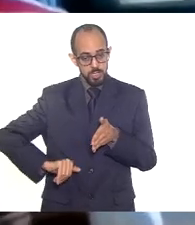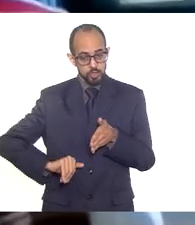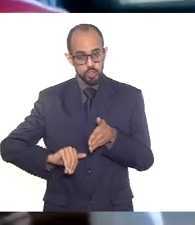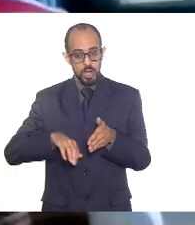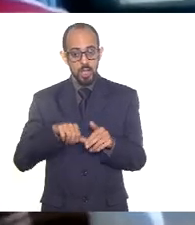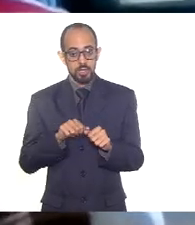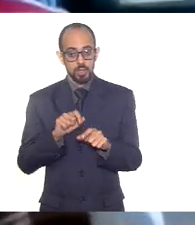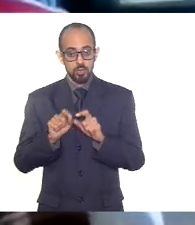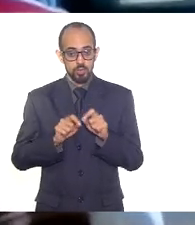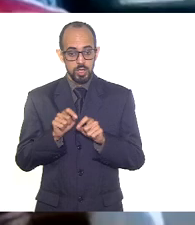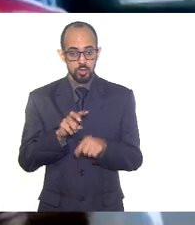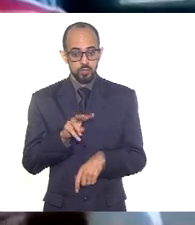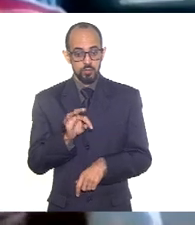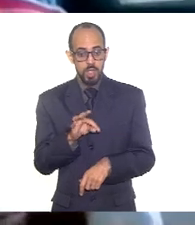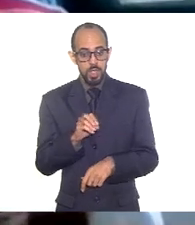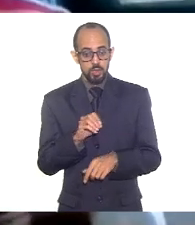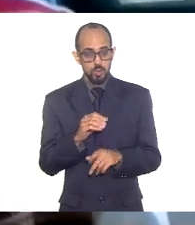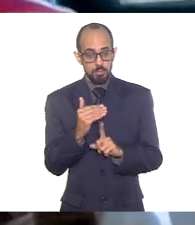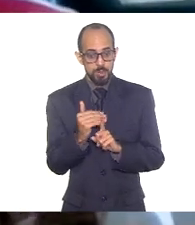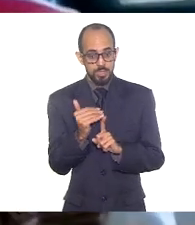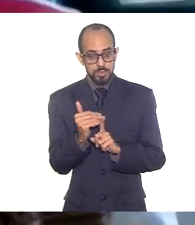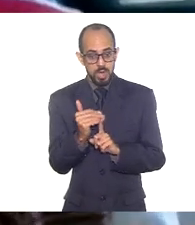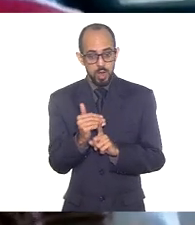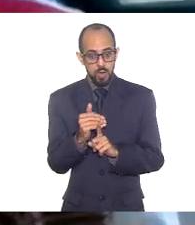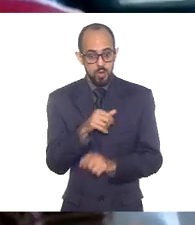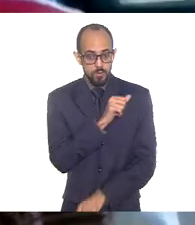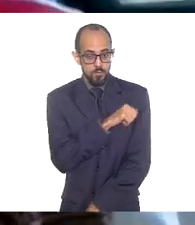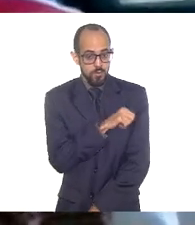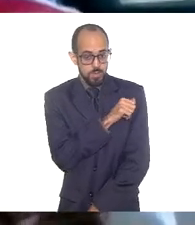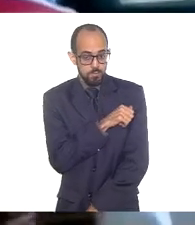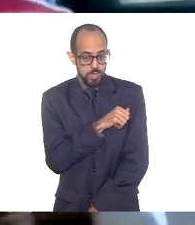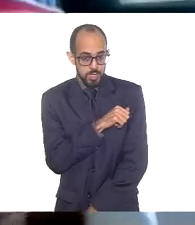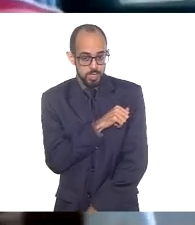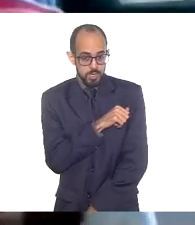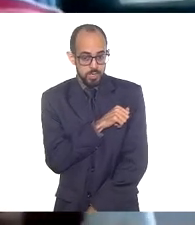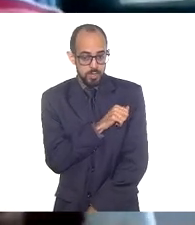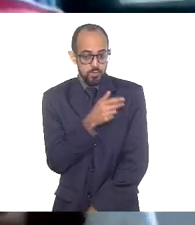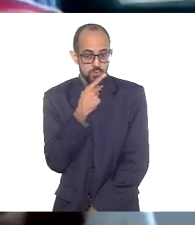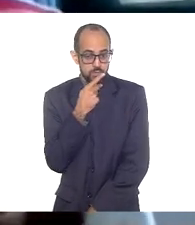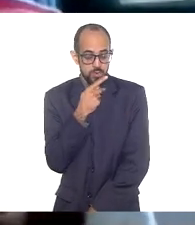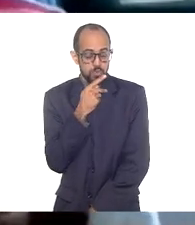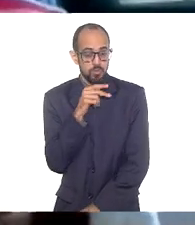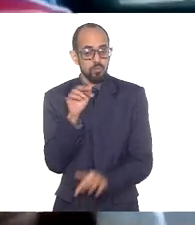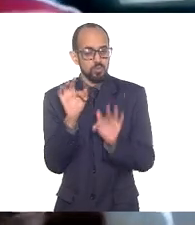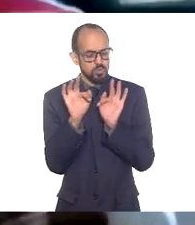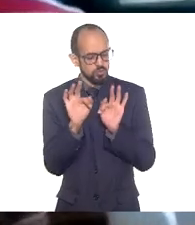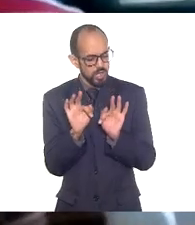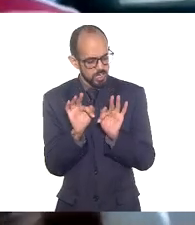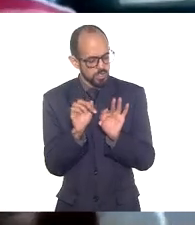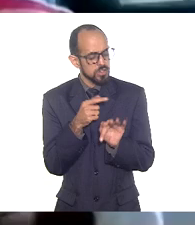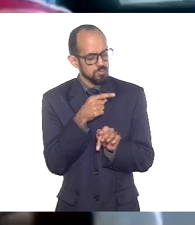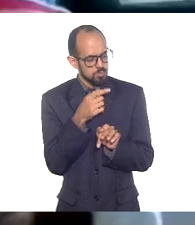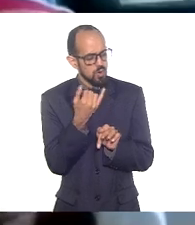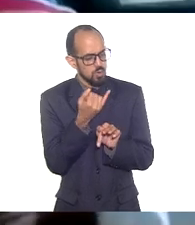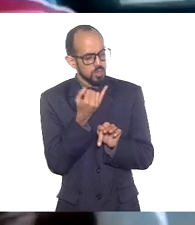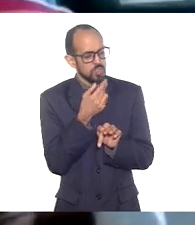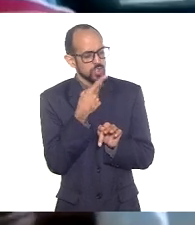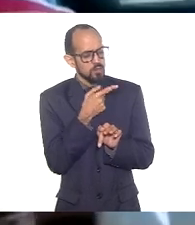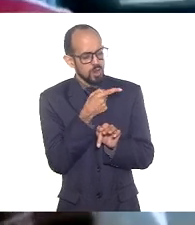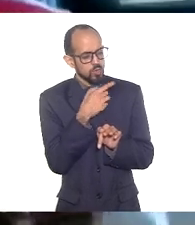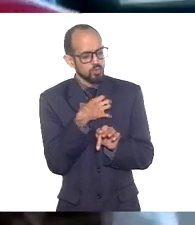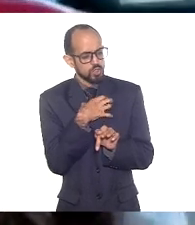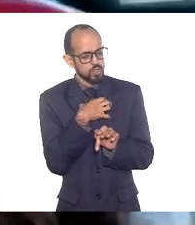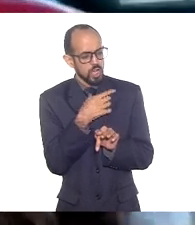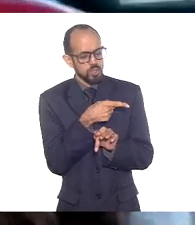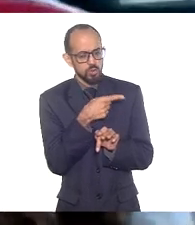de veto parcial a enfermeira Rejane ela foi feliz ela é um cor cada